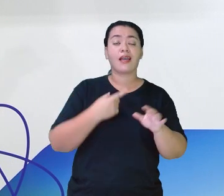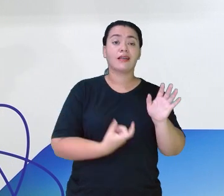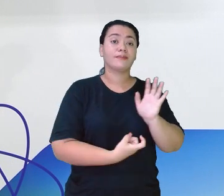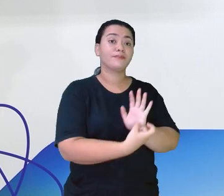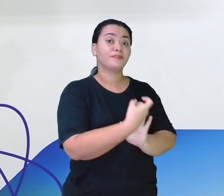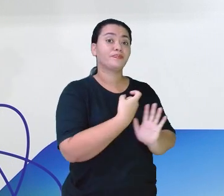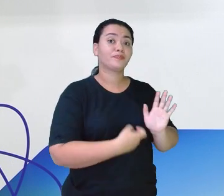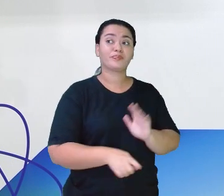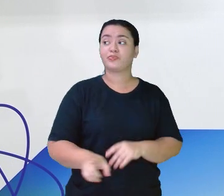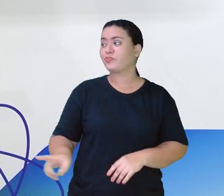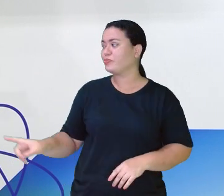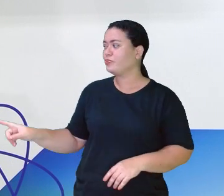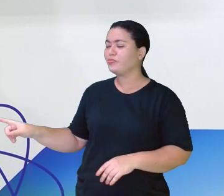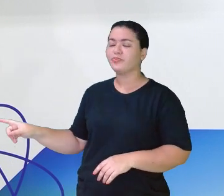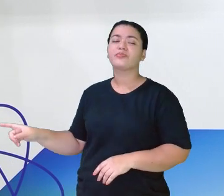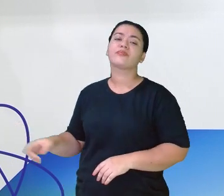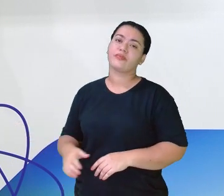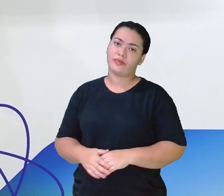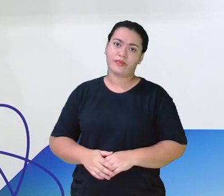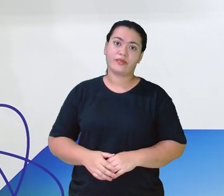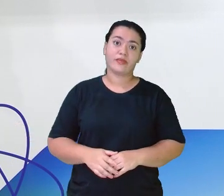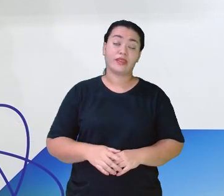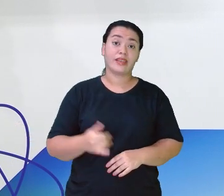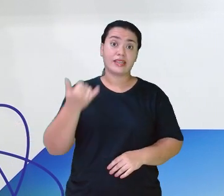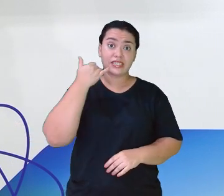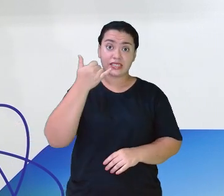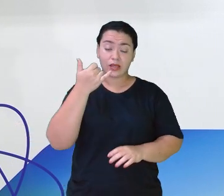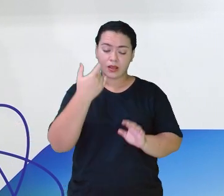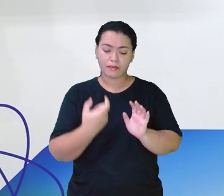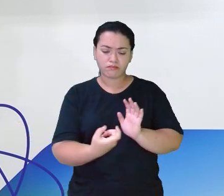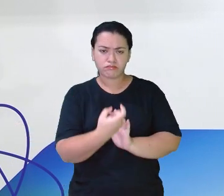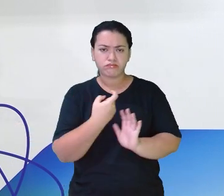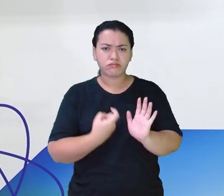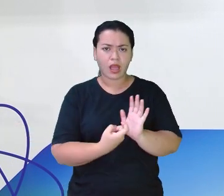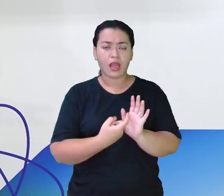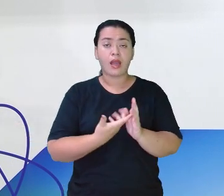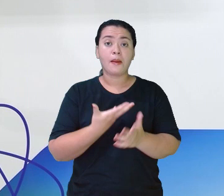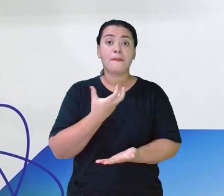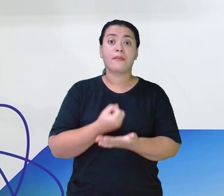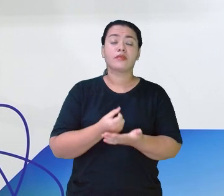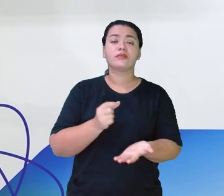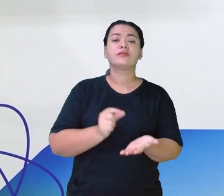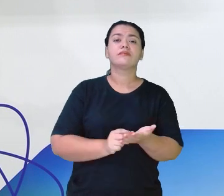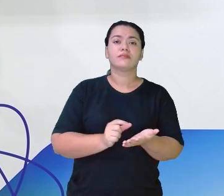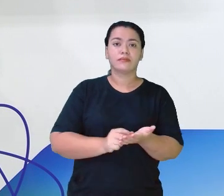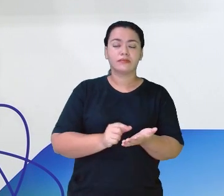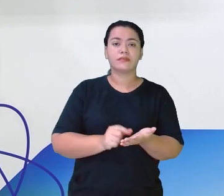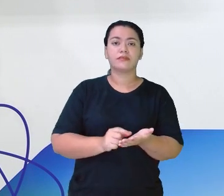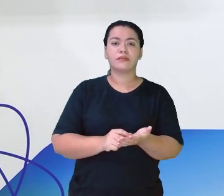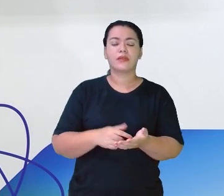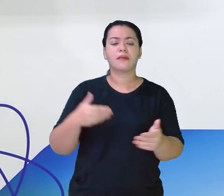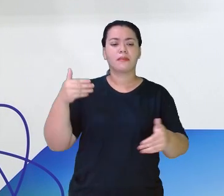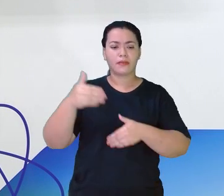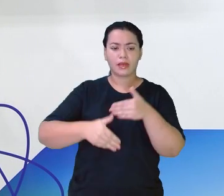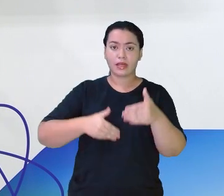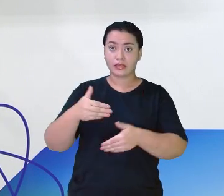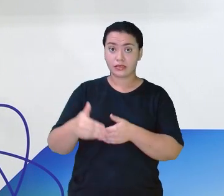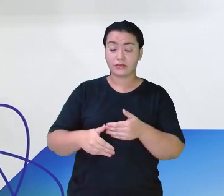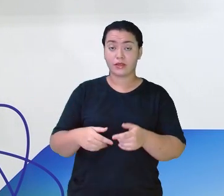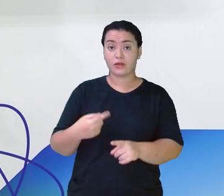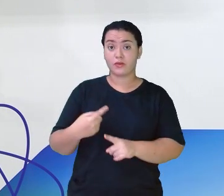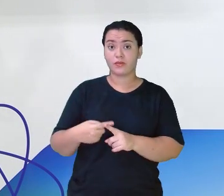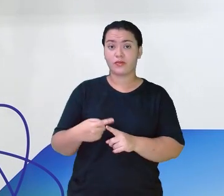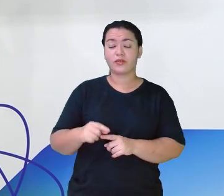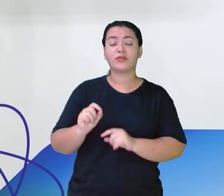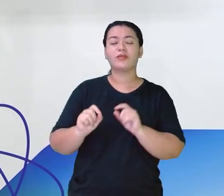aí aparecendo na tua tela, aponta a câmera do celular, baixa o aplicativo e fica aqui, participando, porque a gente